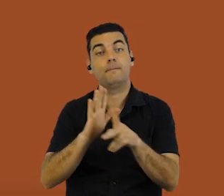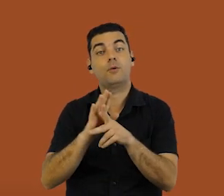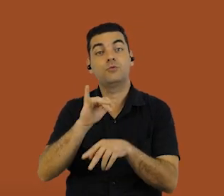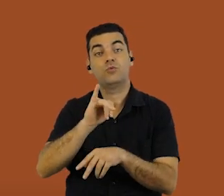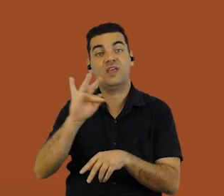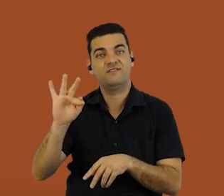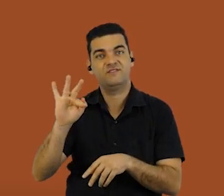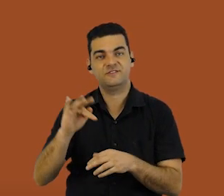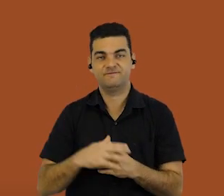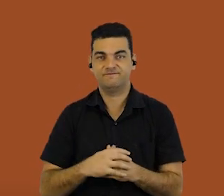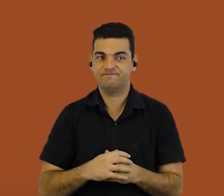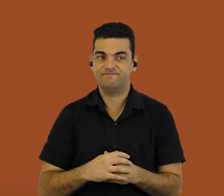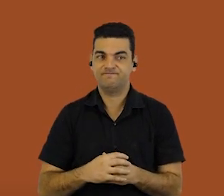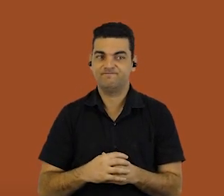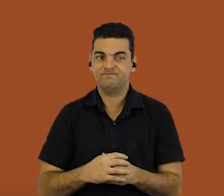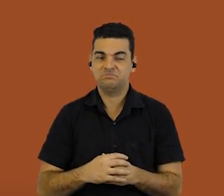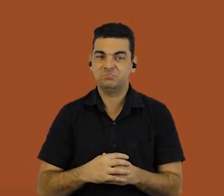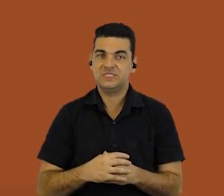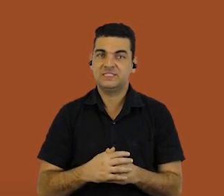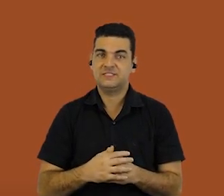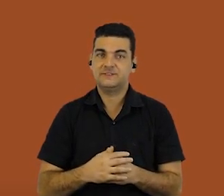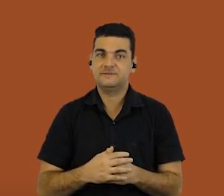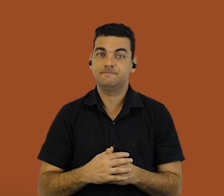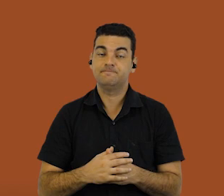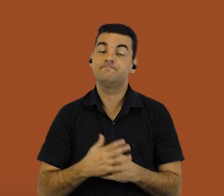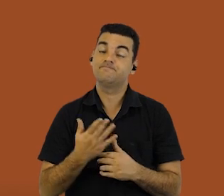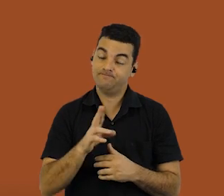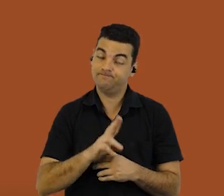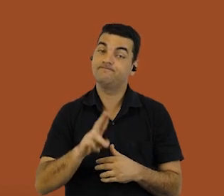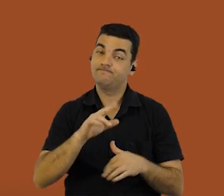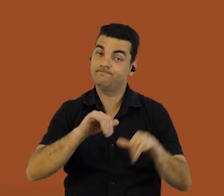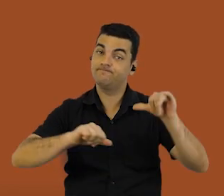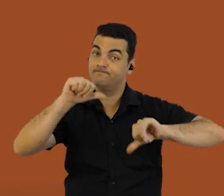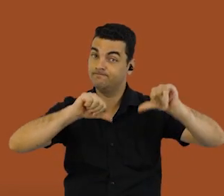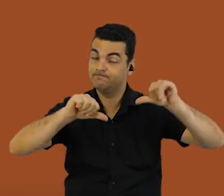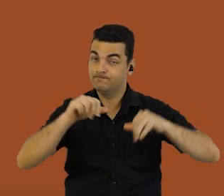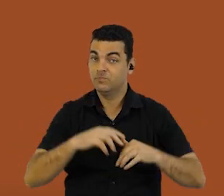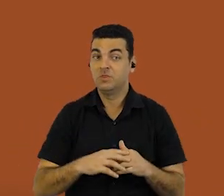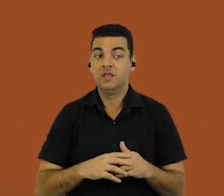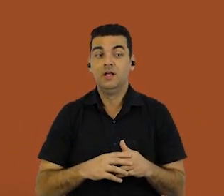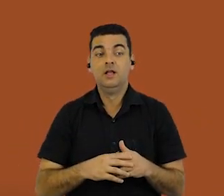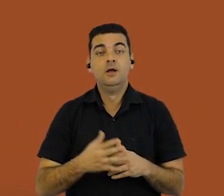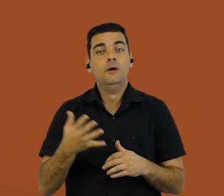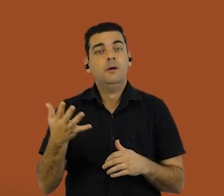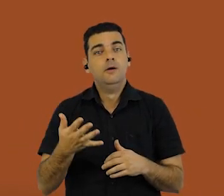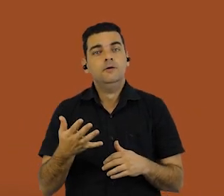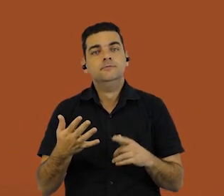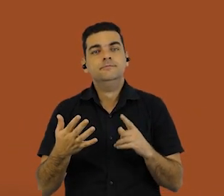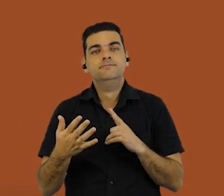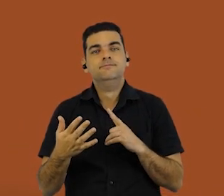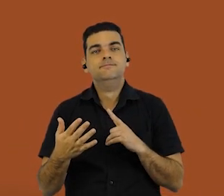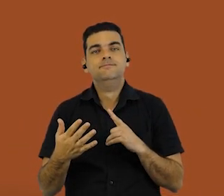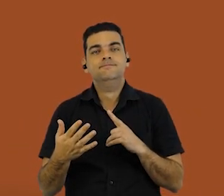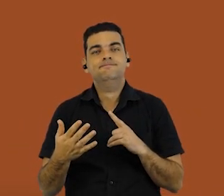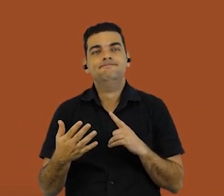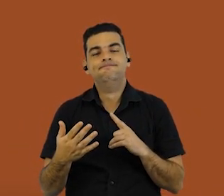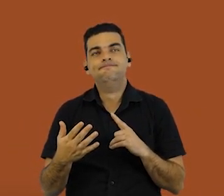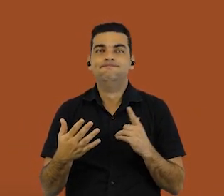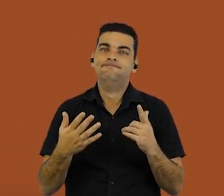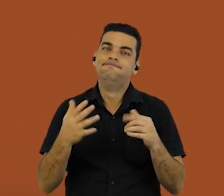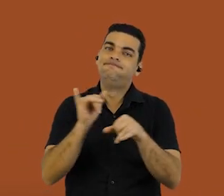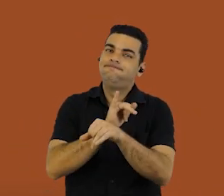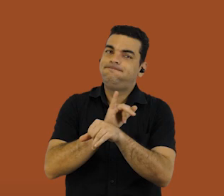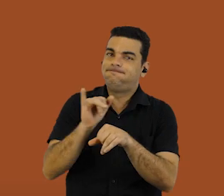né? Por intermédio do laboratório, a gente traz não somente